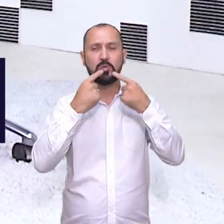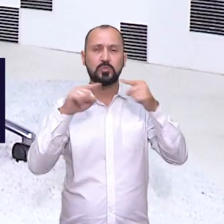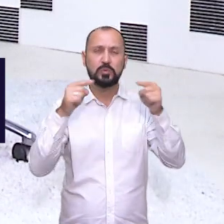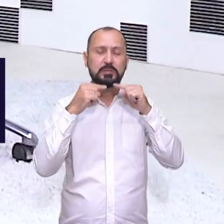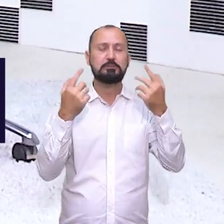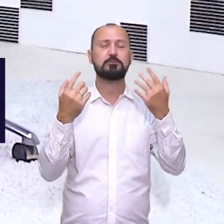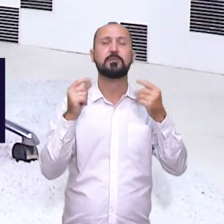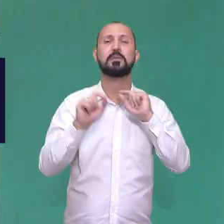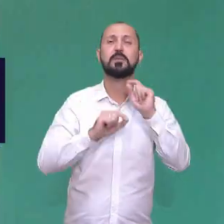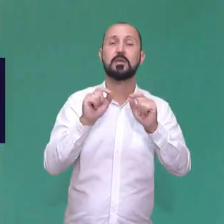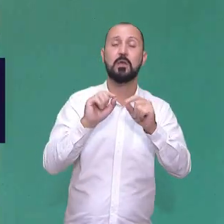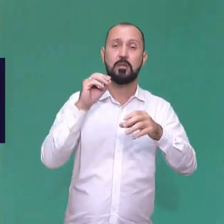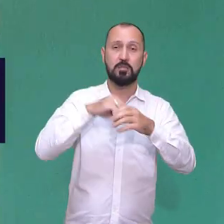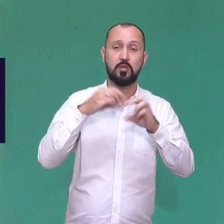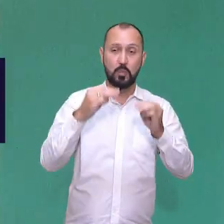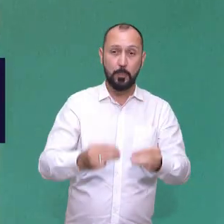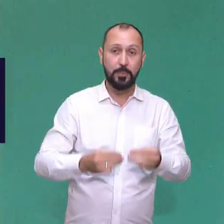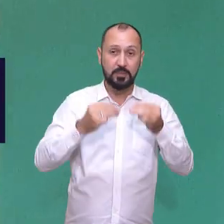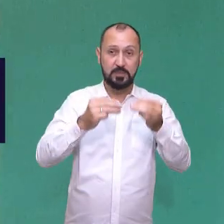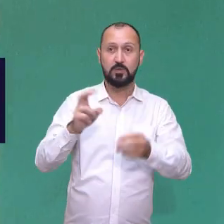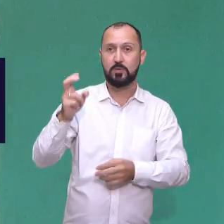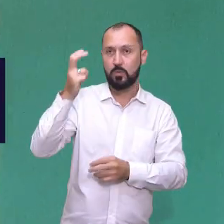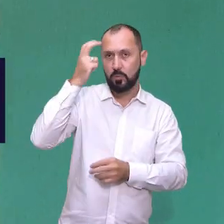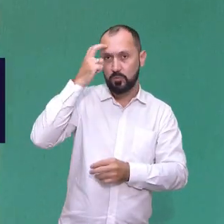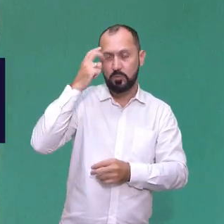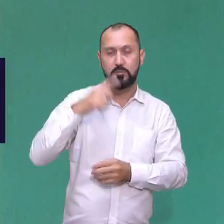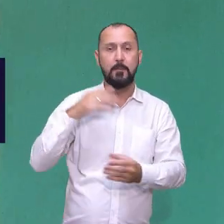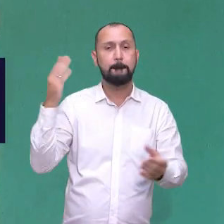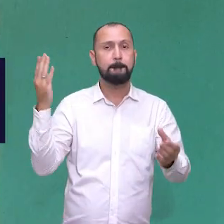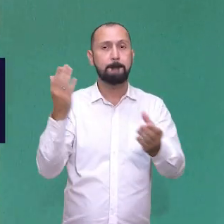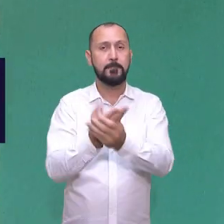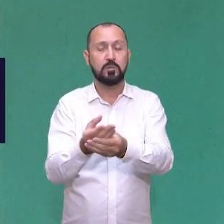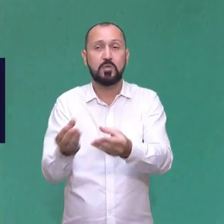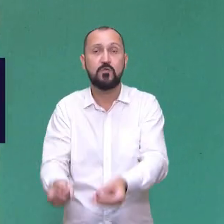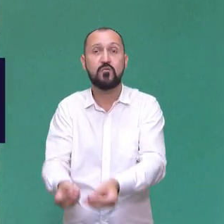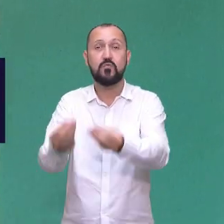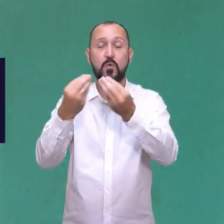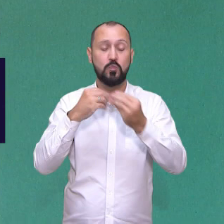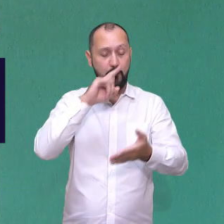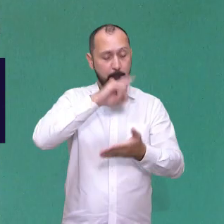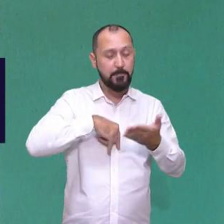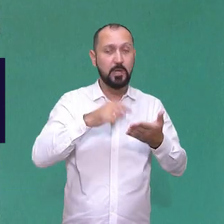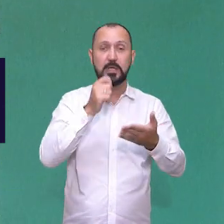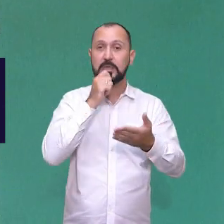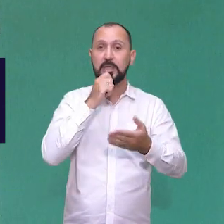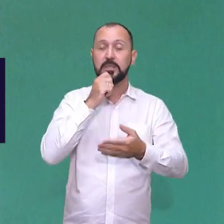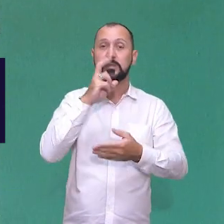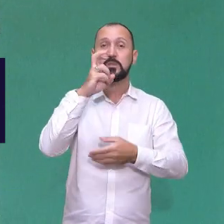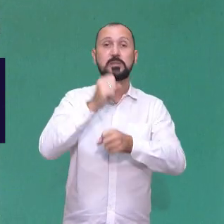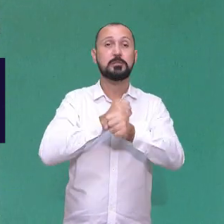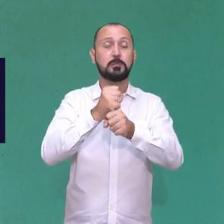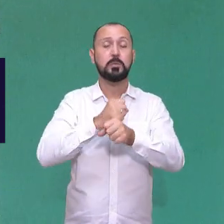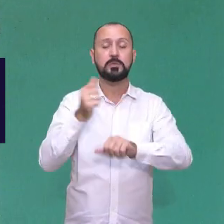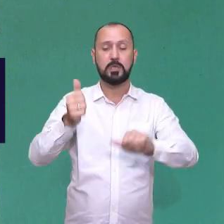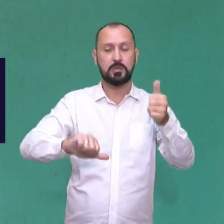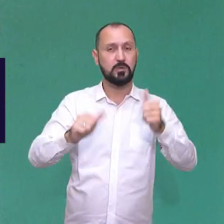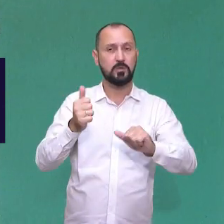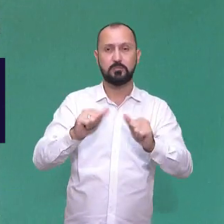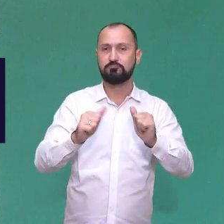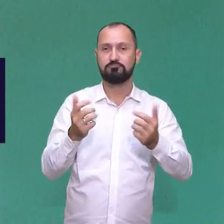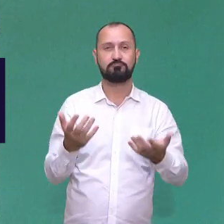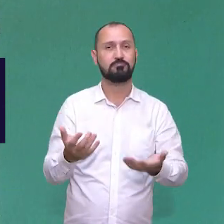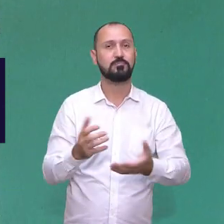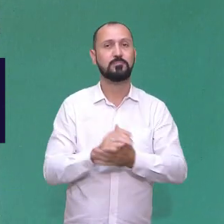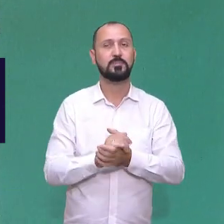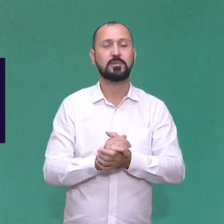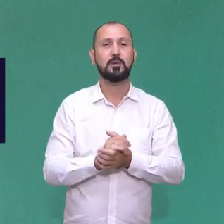gastou coisa desse tipo. Eu vejo artistas discutindo coisas, por exemplo, que no Ministério da Cultura tem processos que foram devolvidos de prestação de